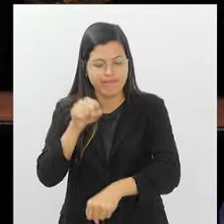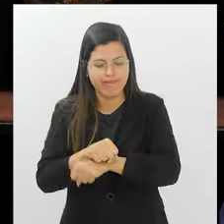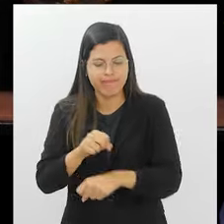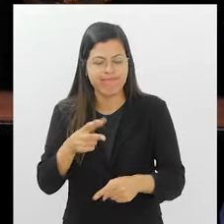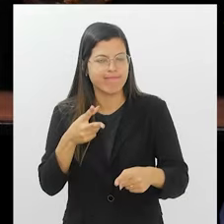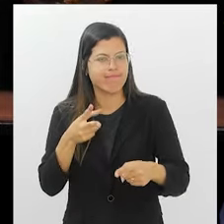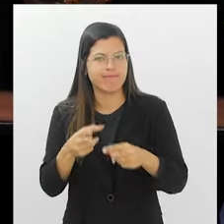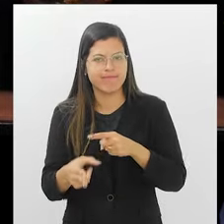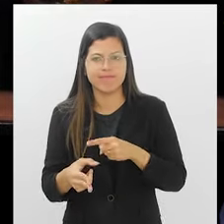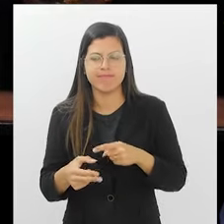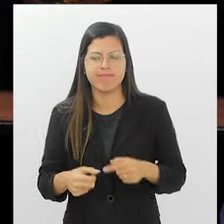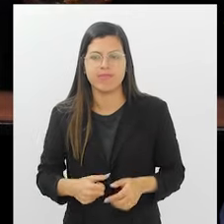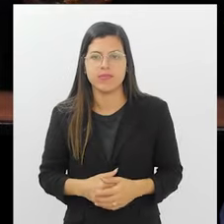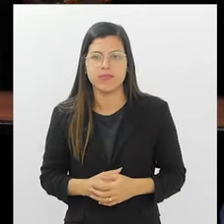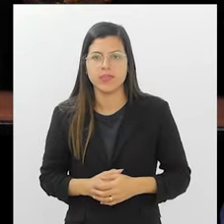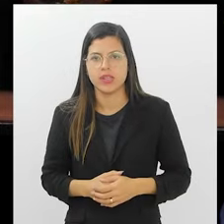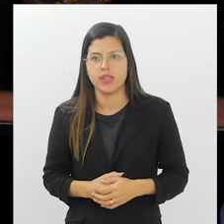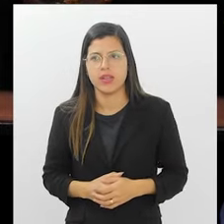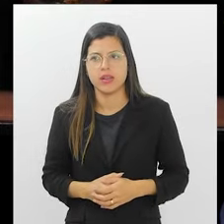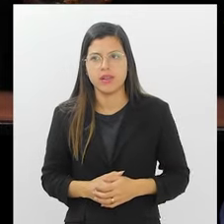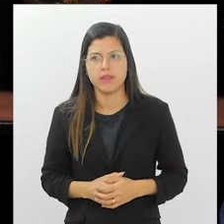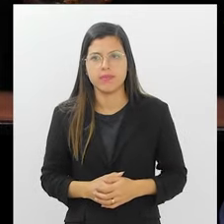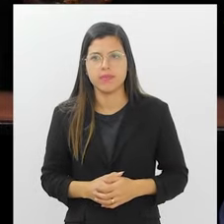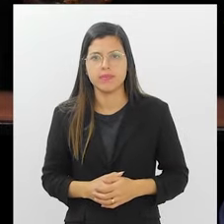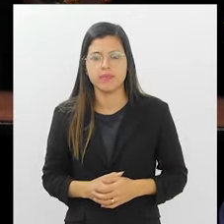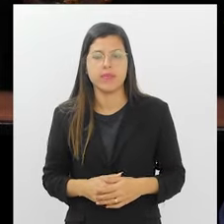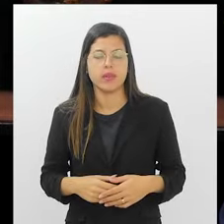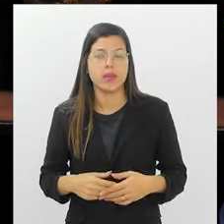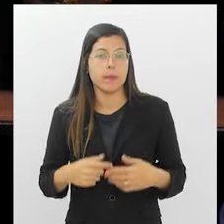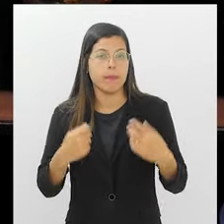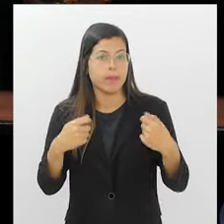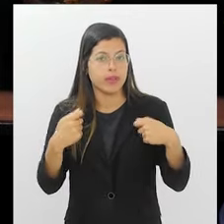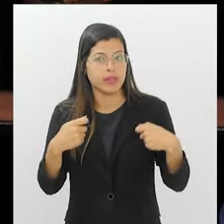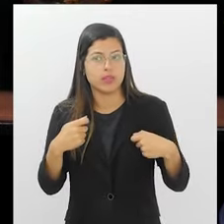essa interrupção, a gente